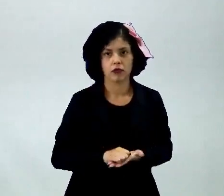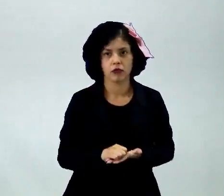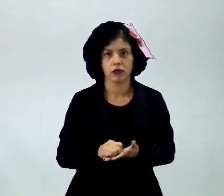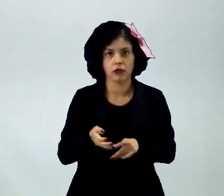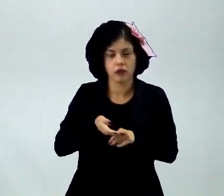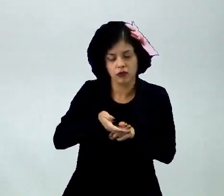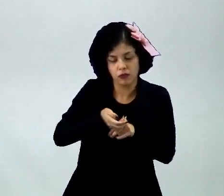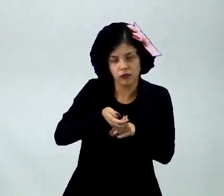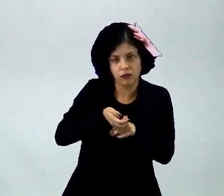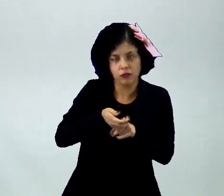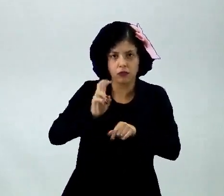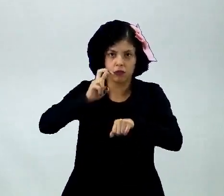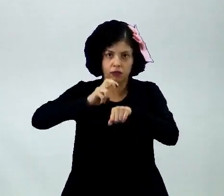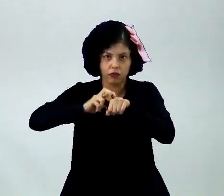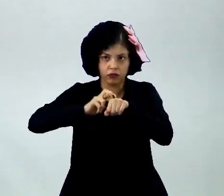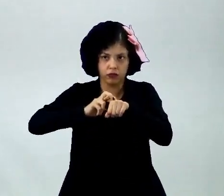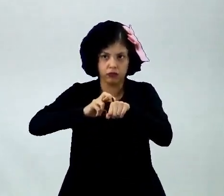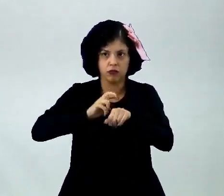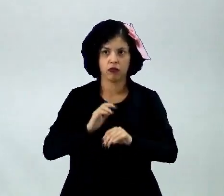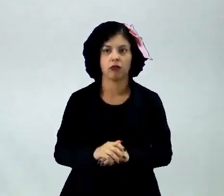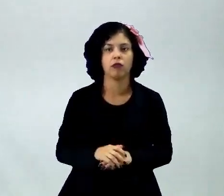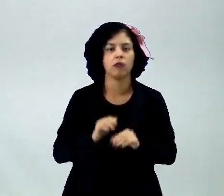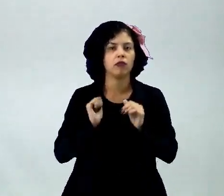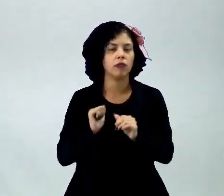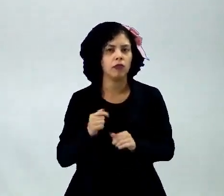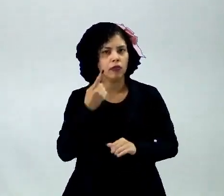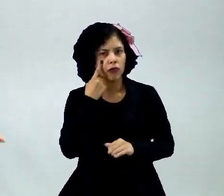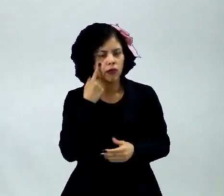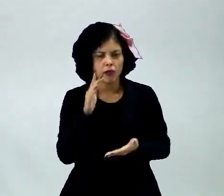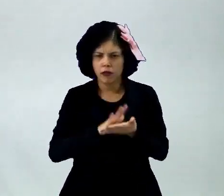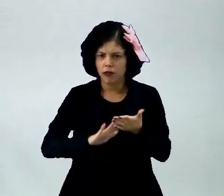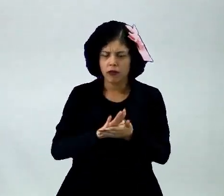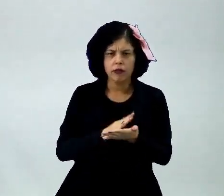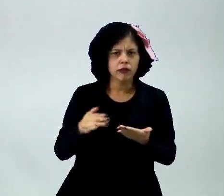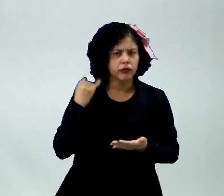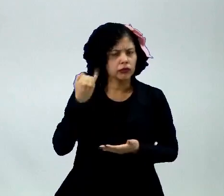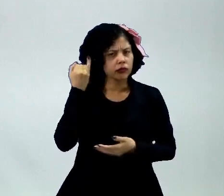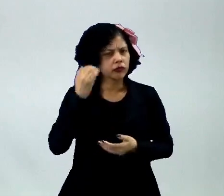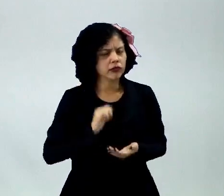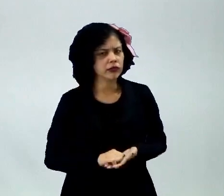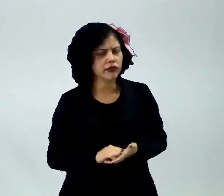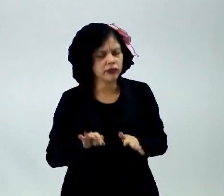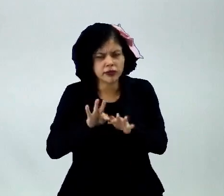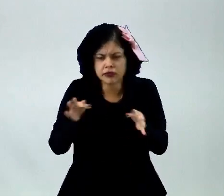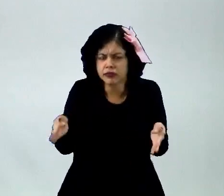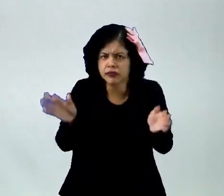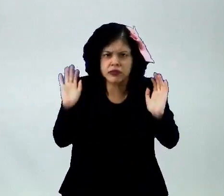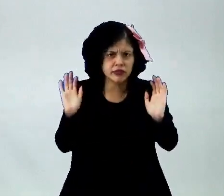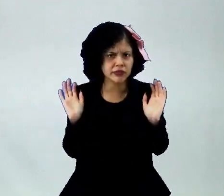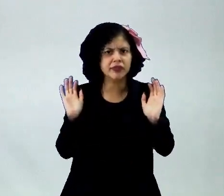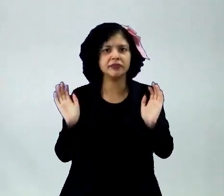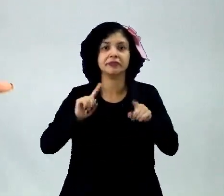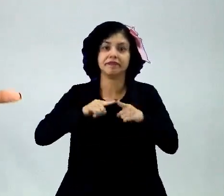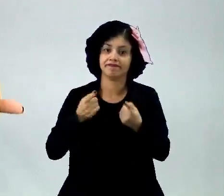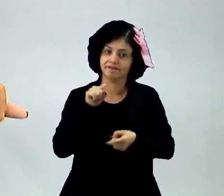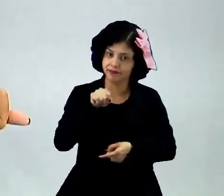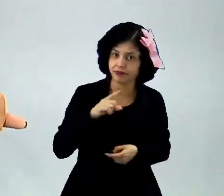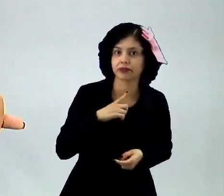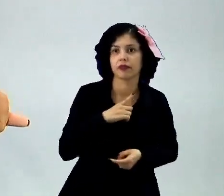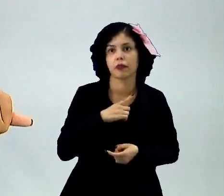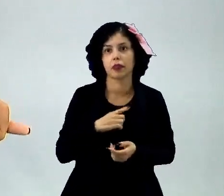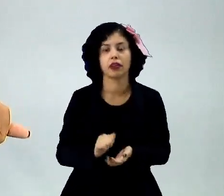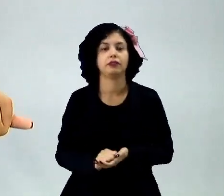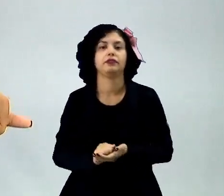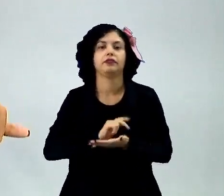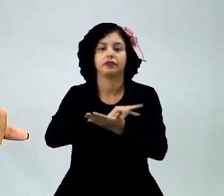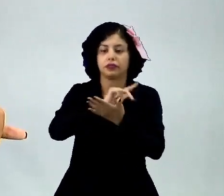escolheu ervilhas. E aí você pode me dizer, mas ervilha não tem nada de especial, ervilha é algo muito simples. Mas é que tá, as